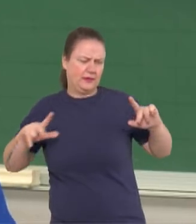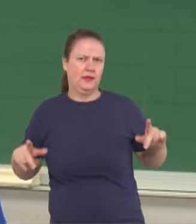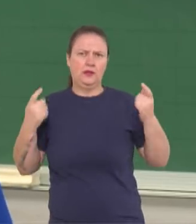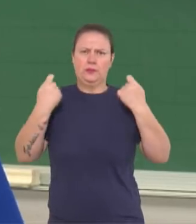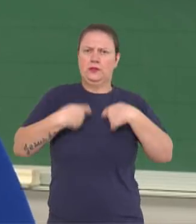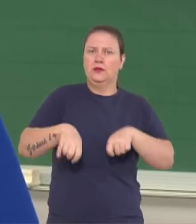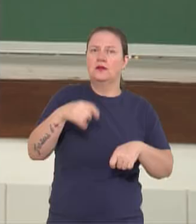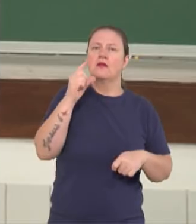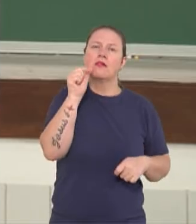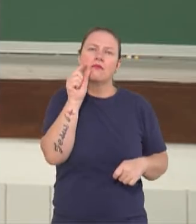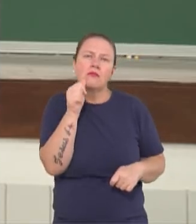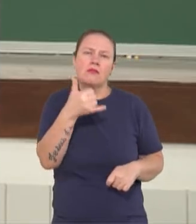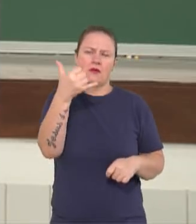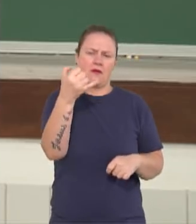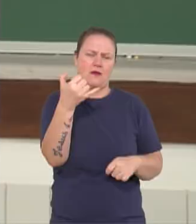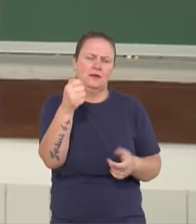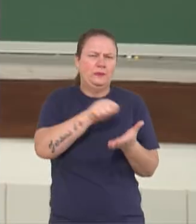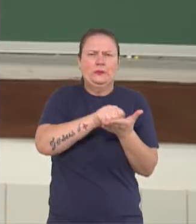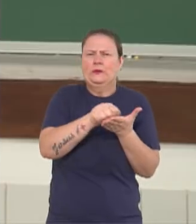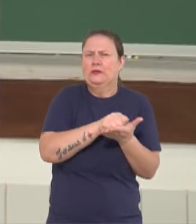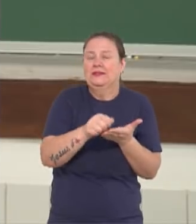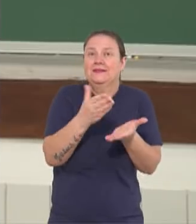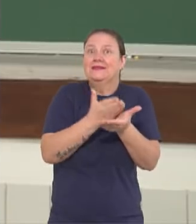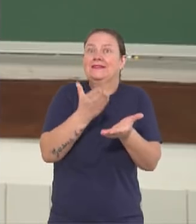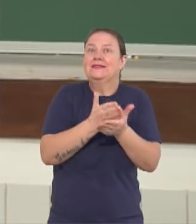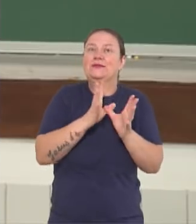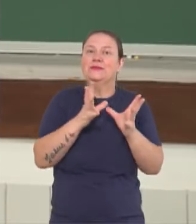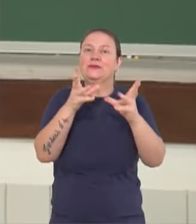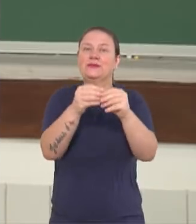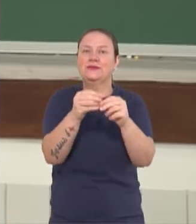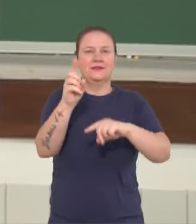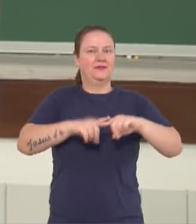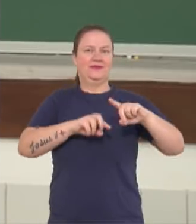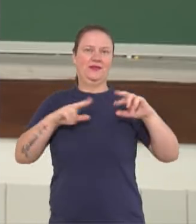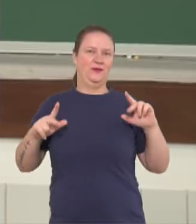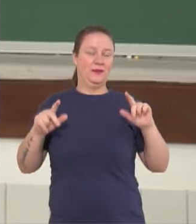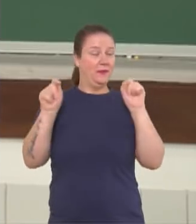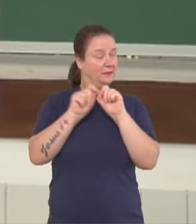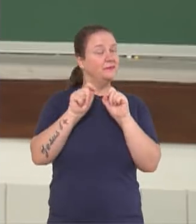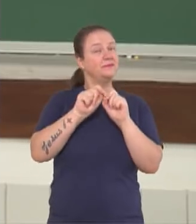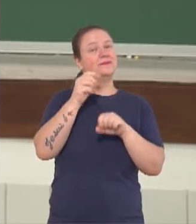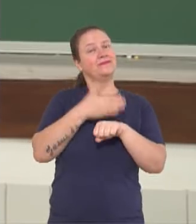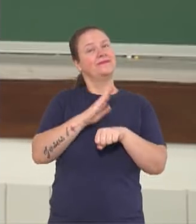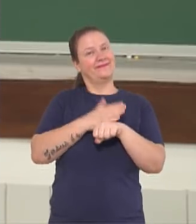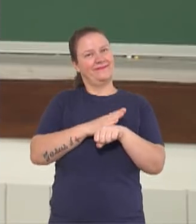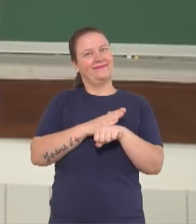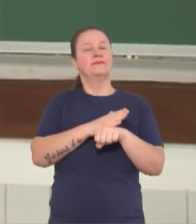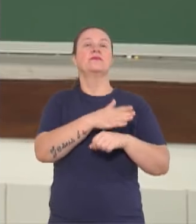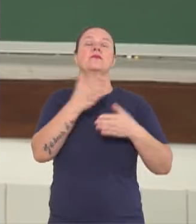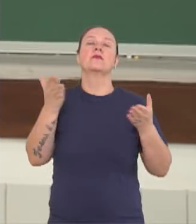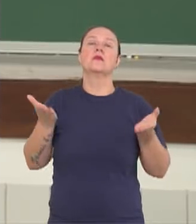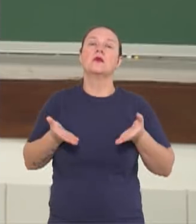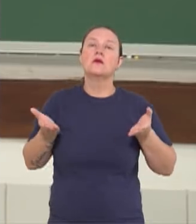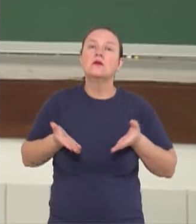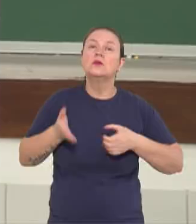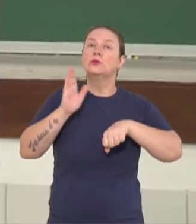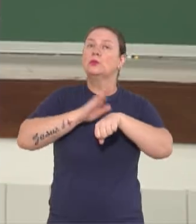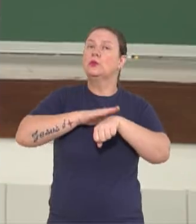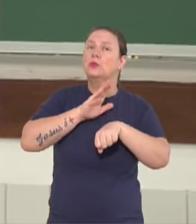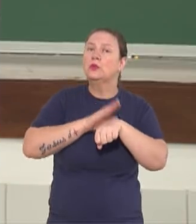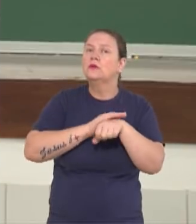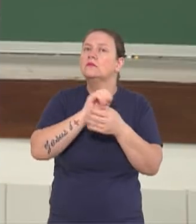necessários, lápis, caneta, borracha, caderno, né, para poder realizar as atividades, né? Lembrando que esse momento de realizar